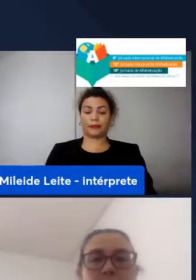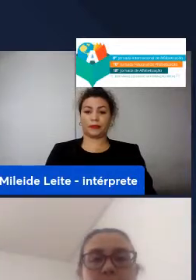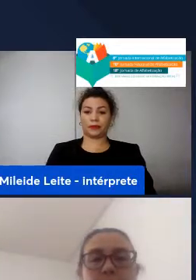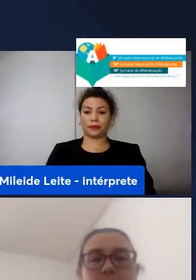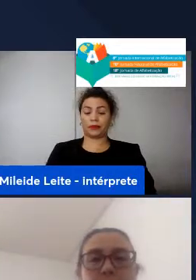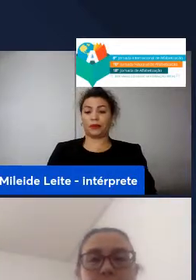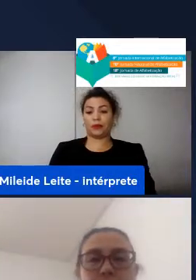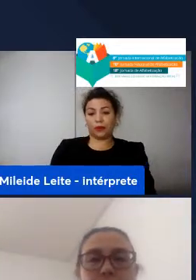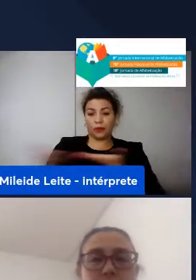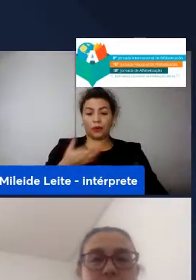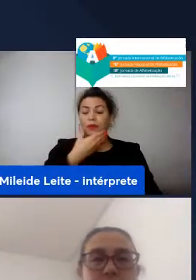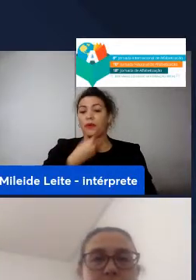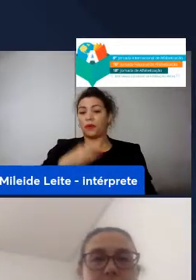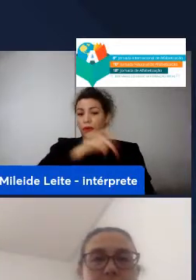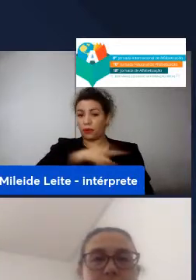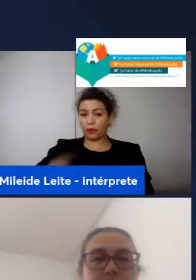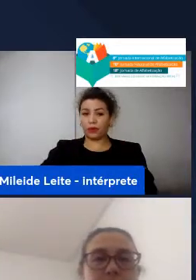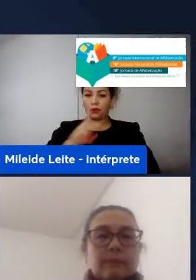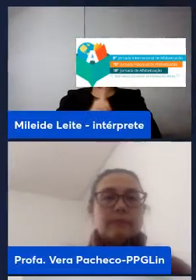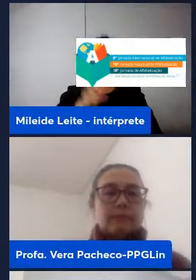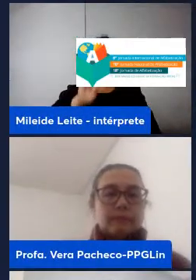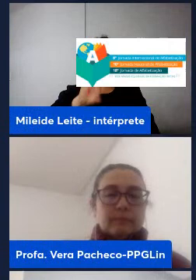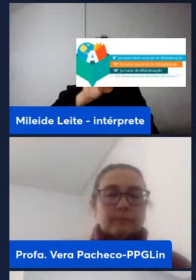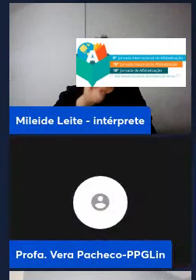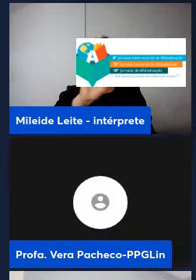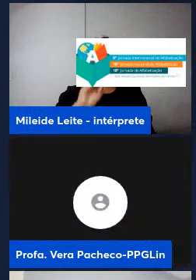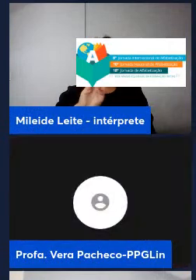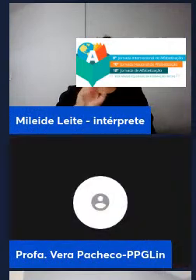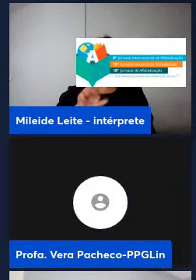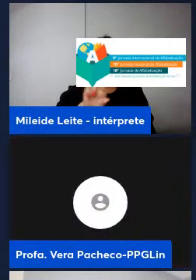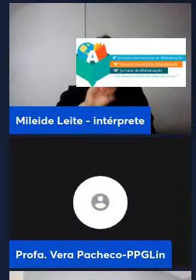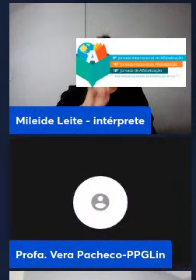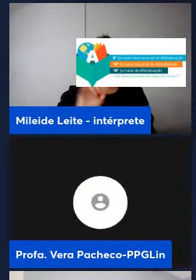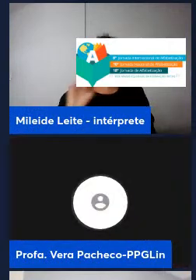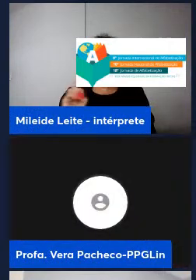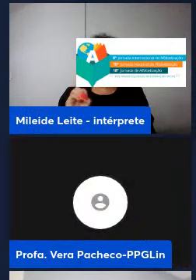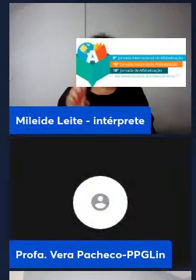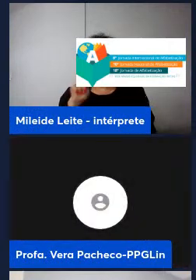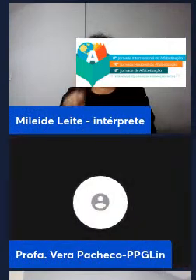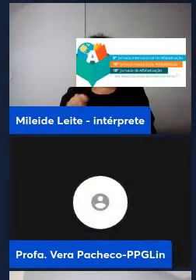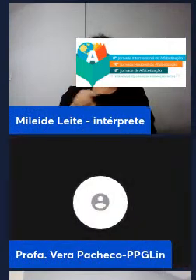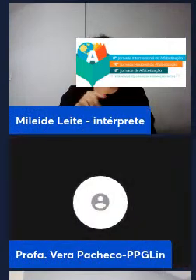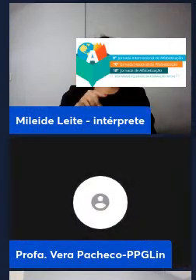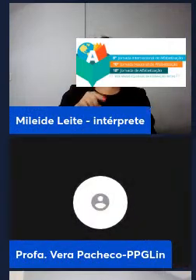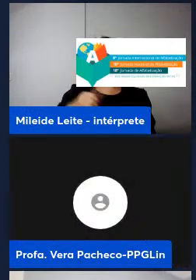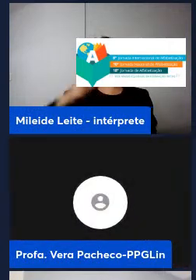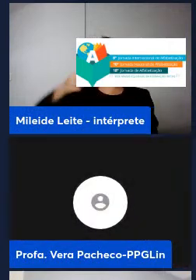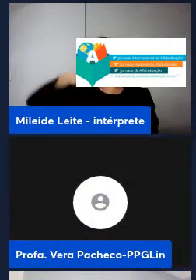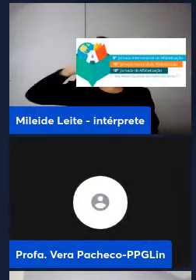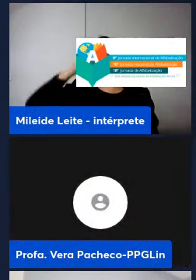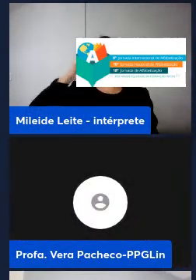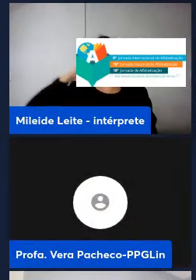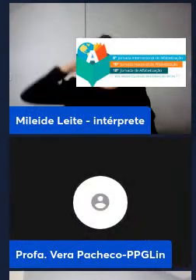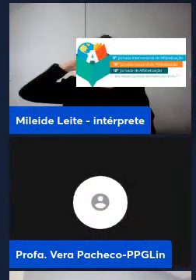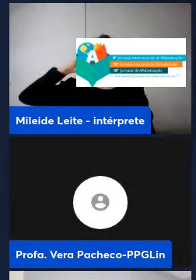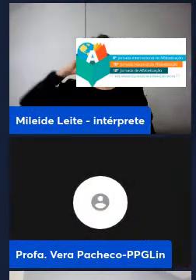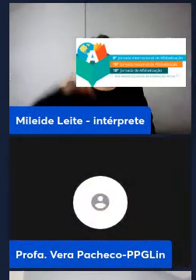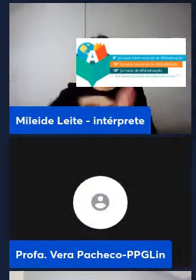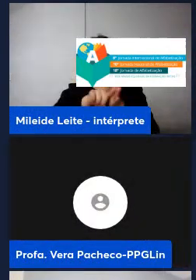o professor doutor Robério Rodrigues Silva, que é pró-reitor de pesquisa da